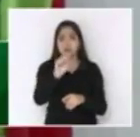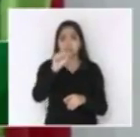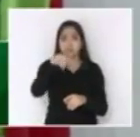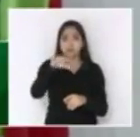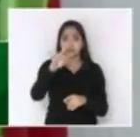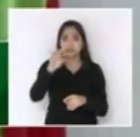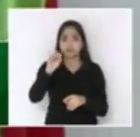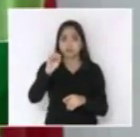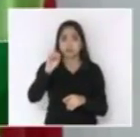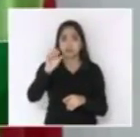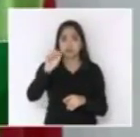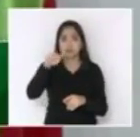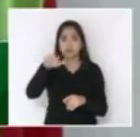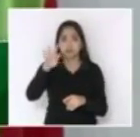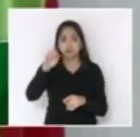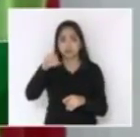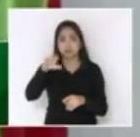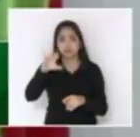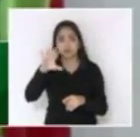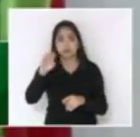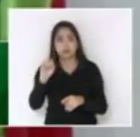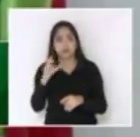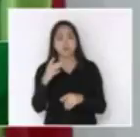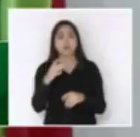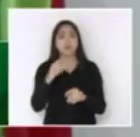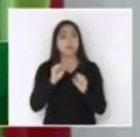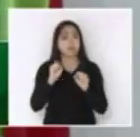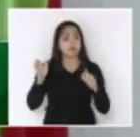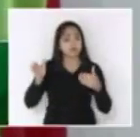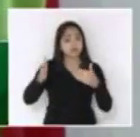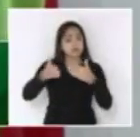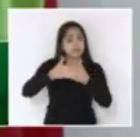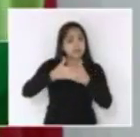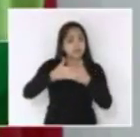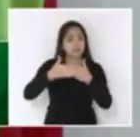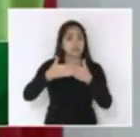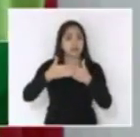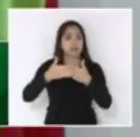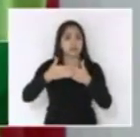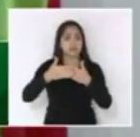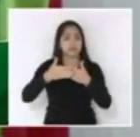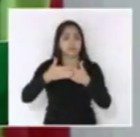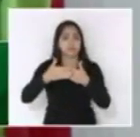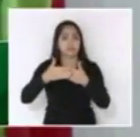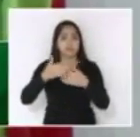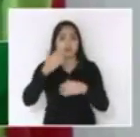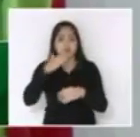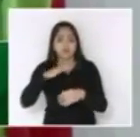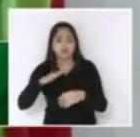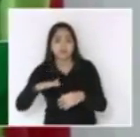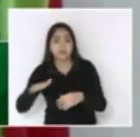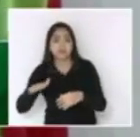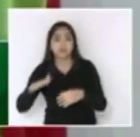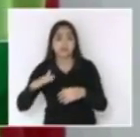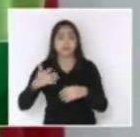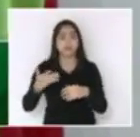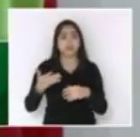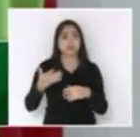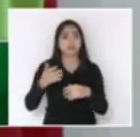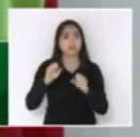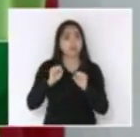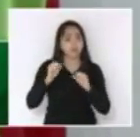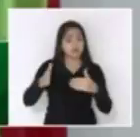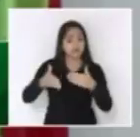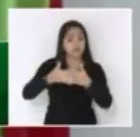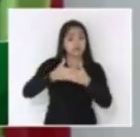única pediatria da região. É um hospital regional. Os leitos de UTI, de pediatria, estão para fechar no Hospital